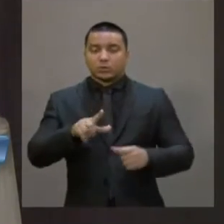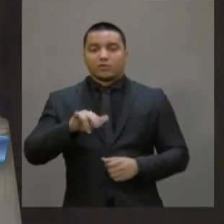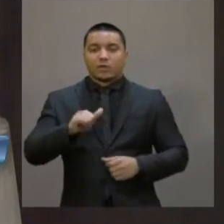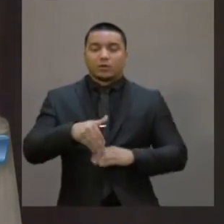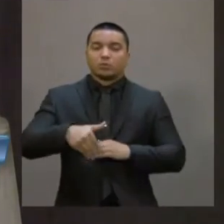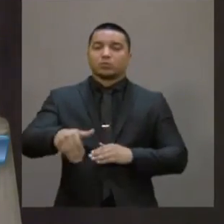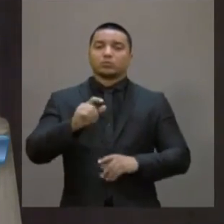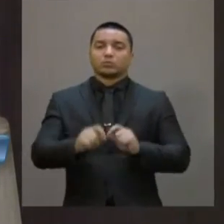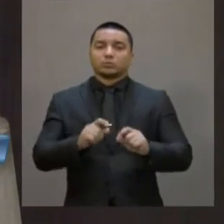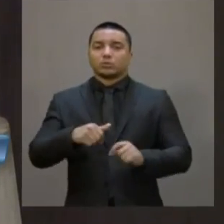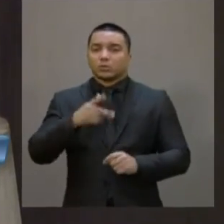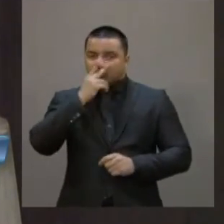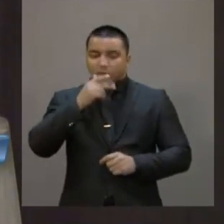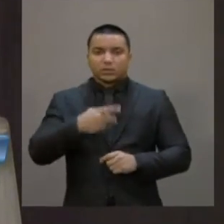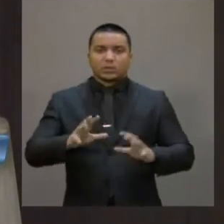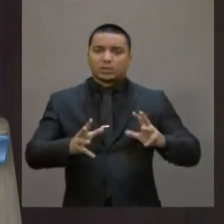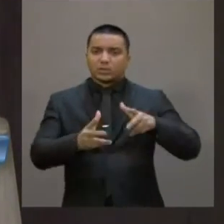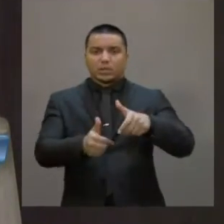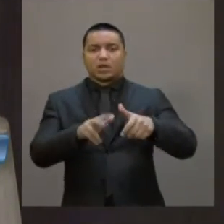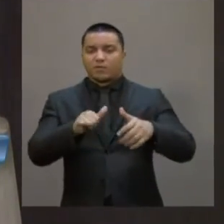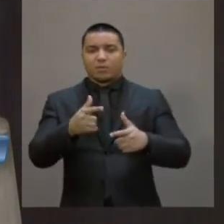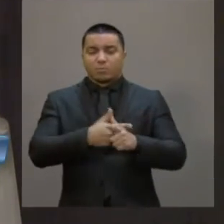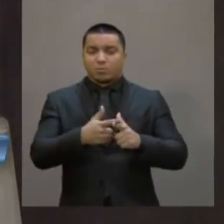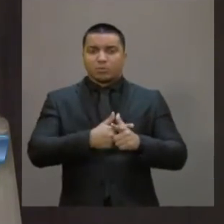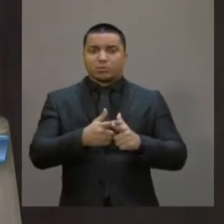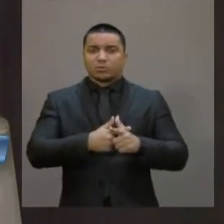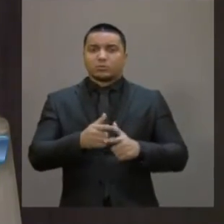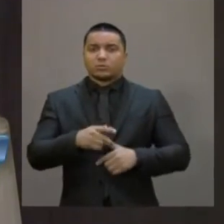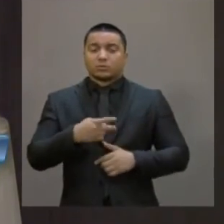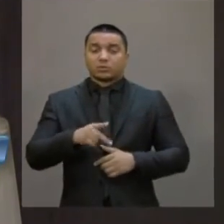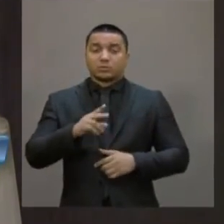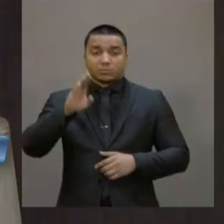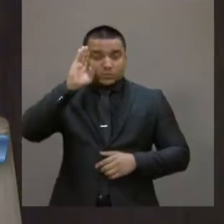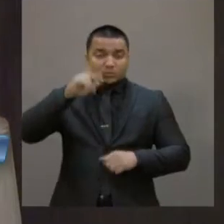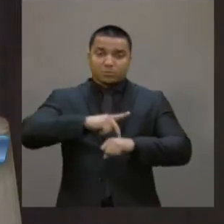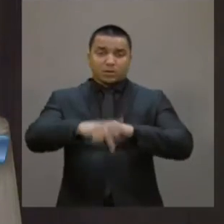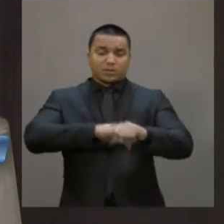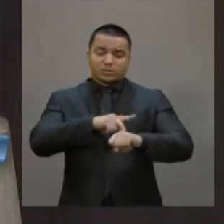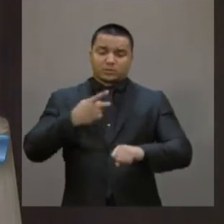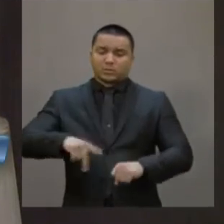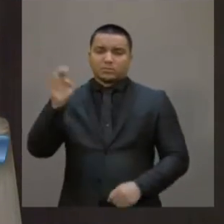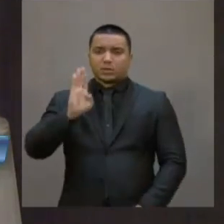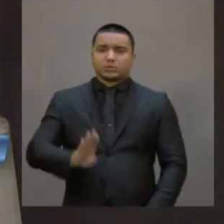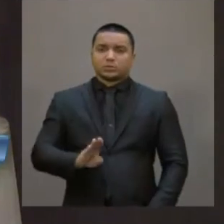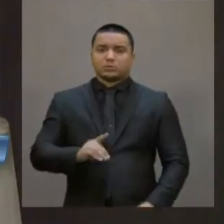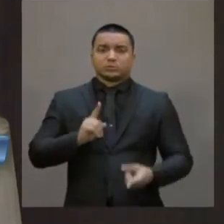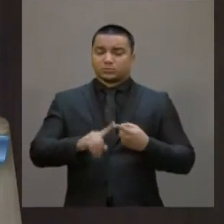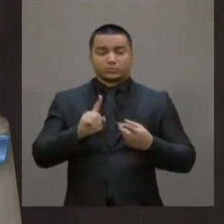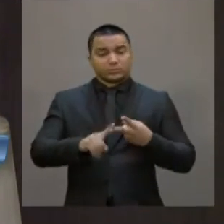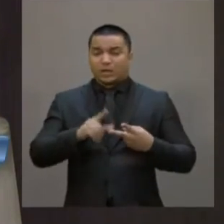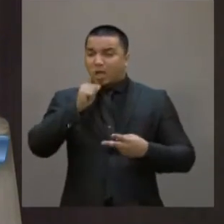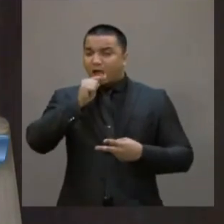causar eventos extremos na Terra, com grande repercussão, sobretudo em países como o nosso. A questão da água,